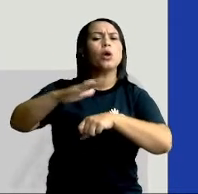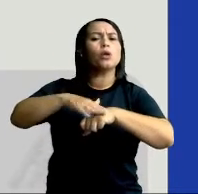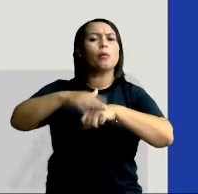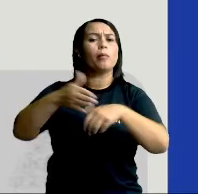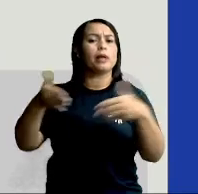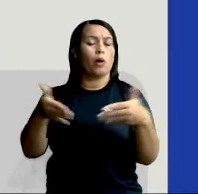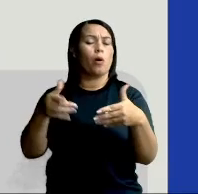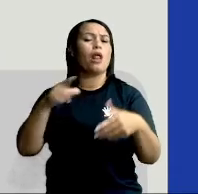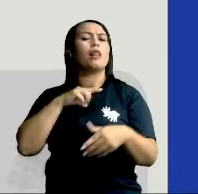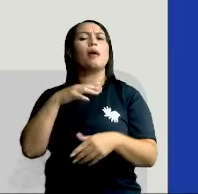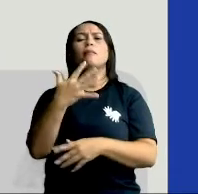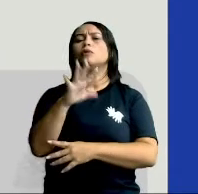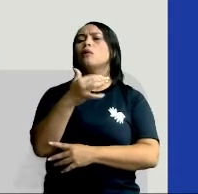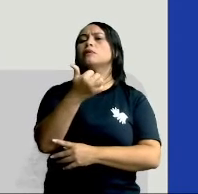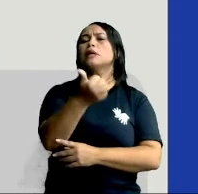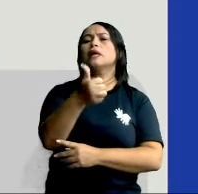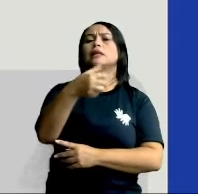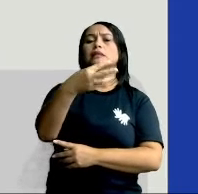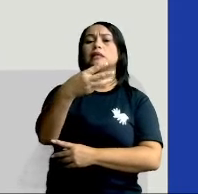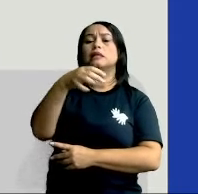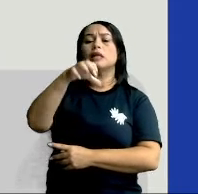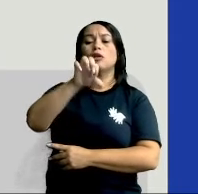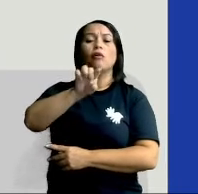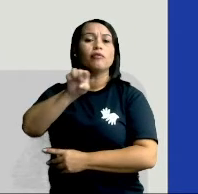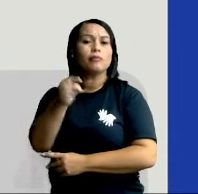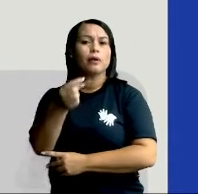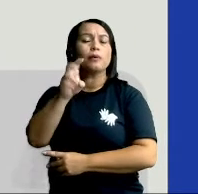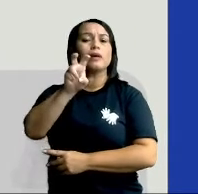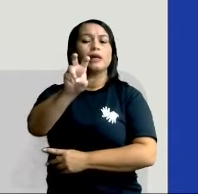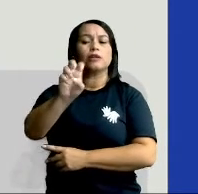está estimada em